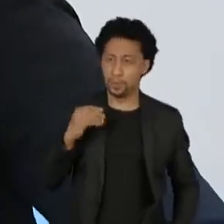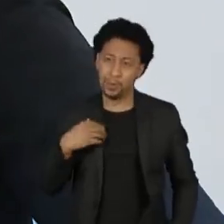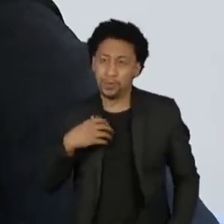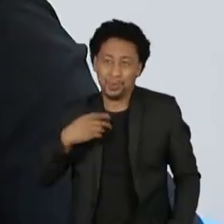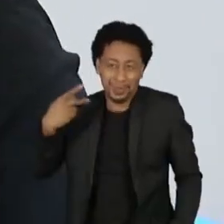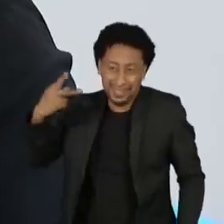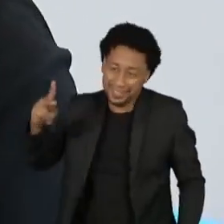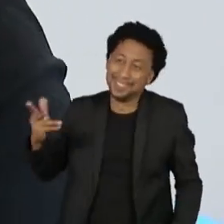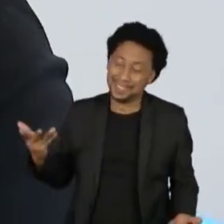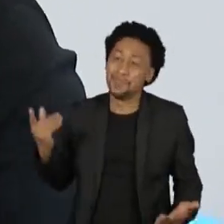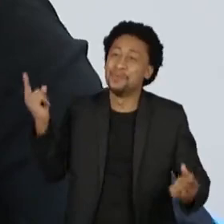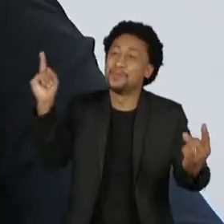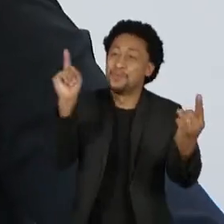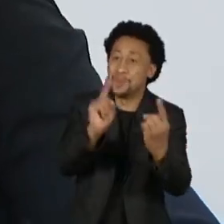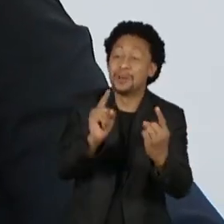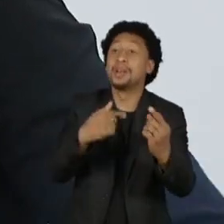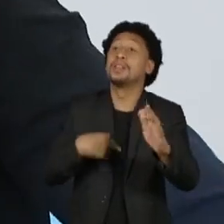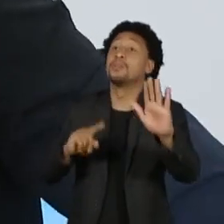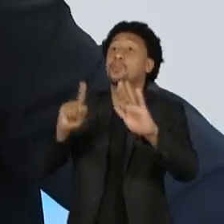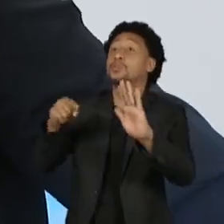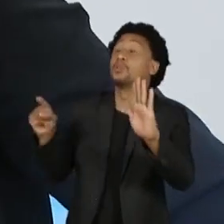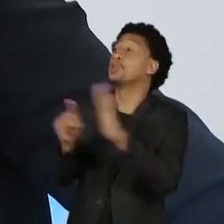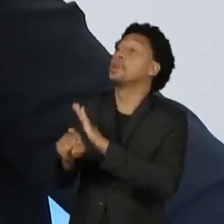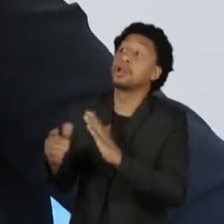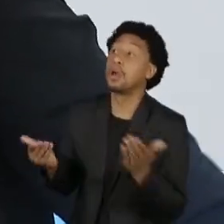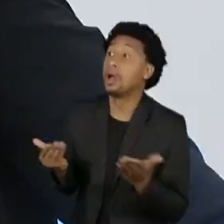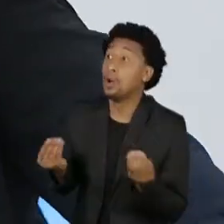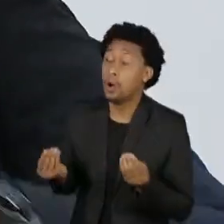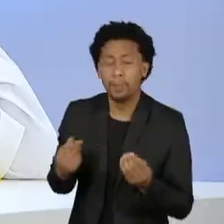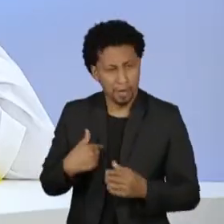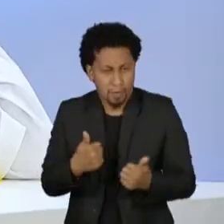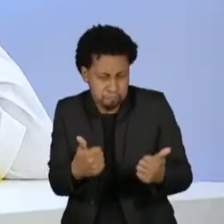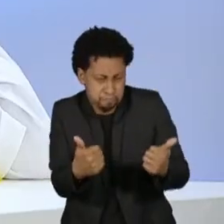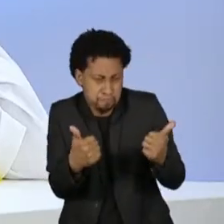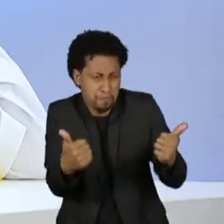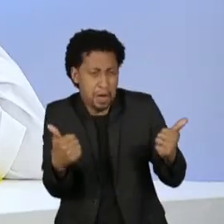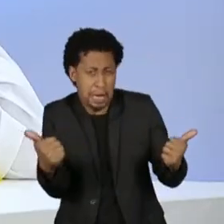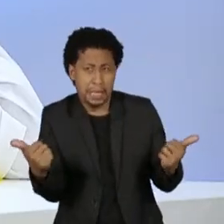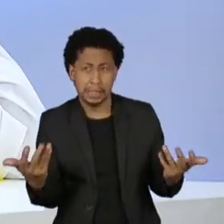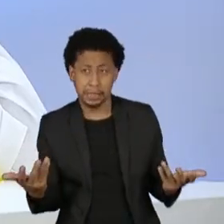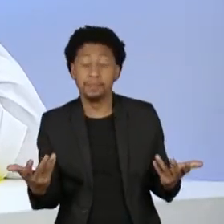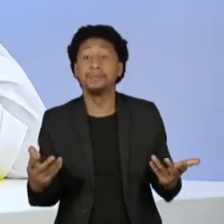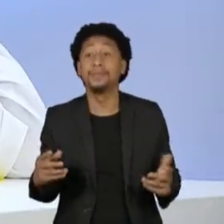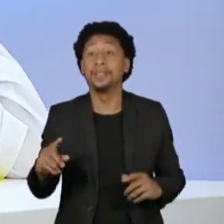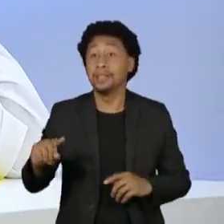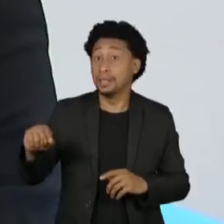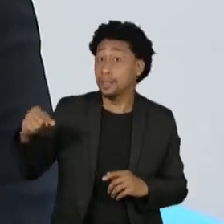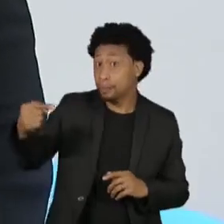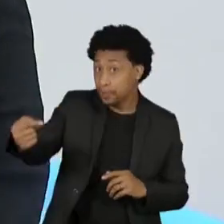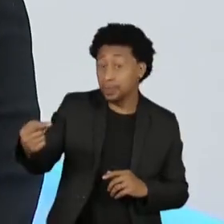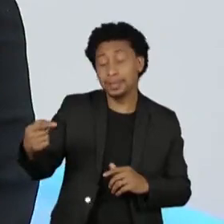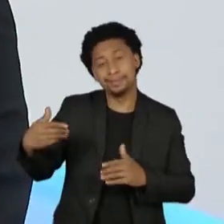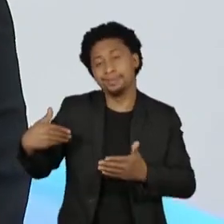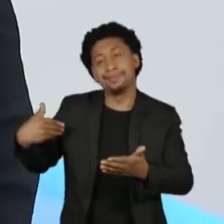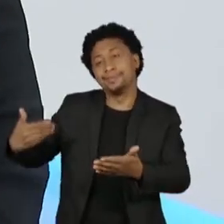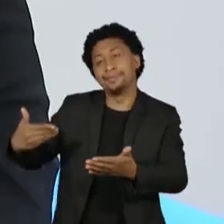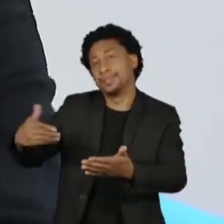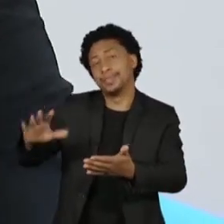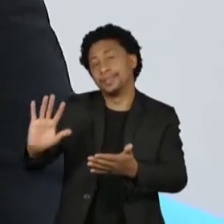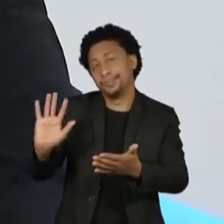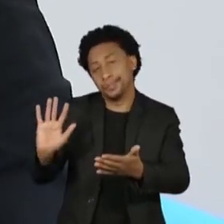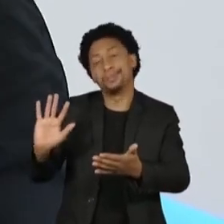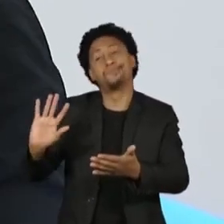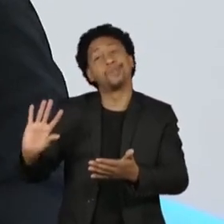eu liguei para Vagner aí como é que foi Jorge ele foi bem então depois passou um tempo por outros motivos